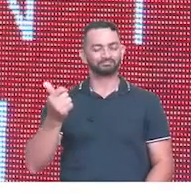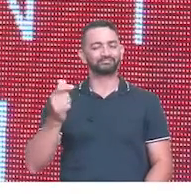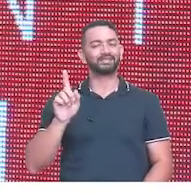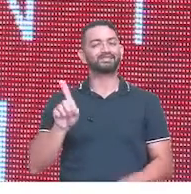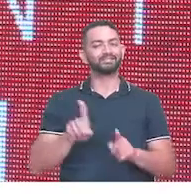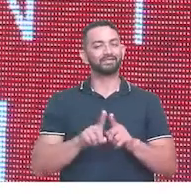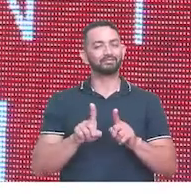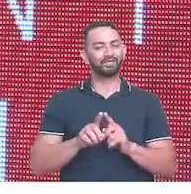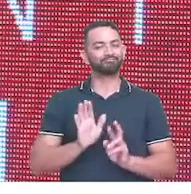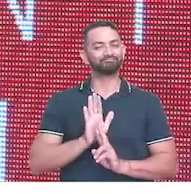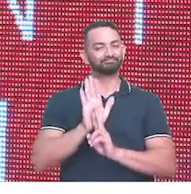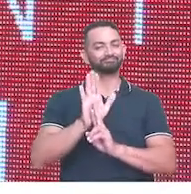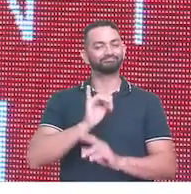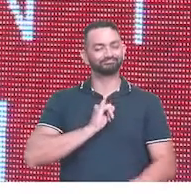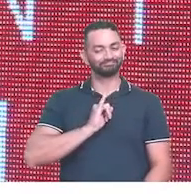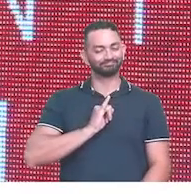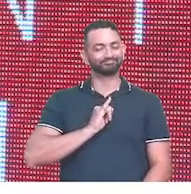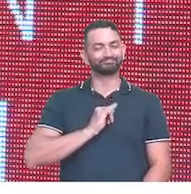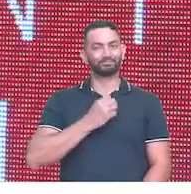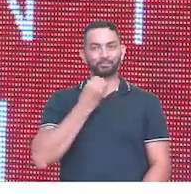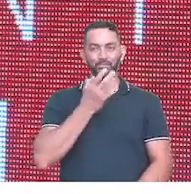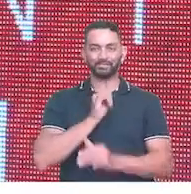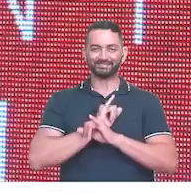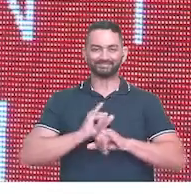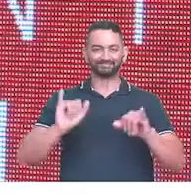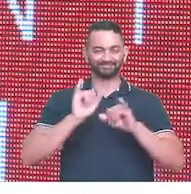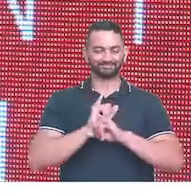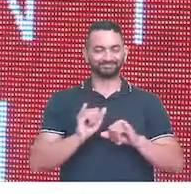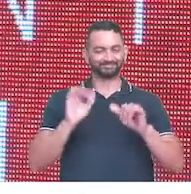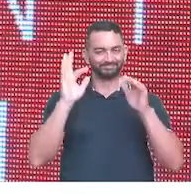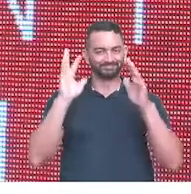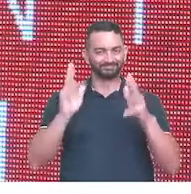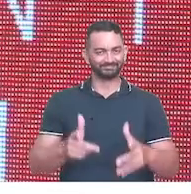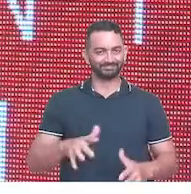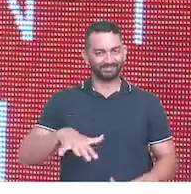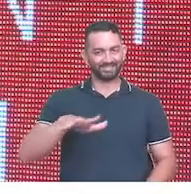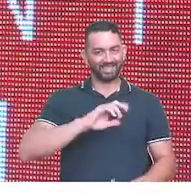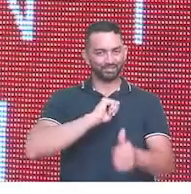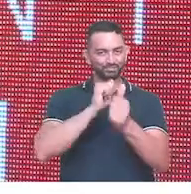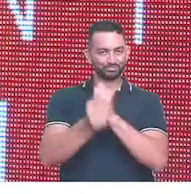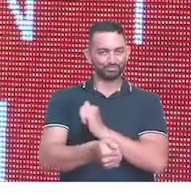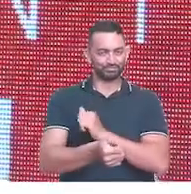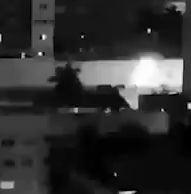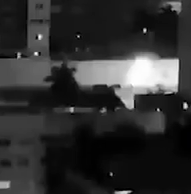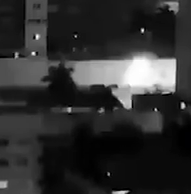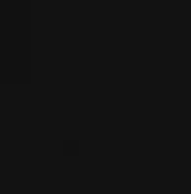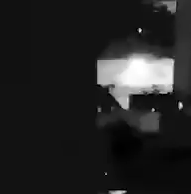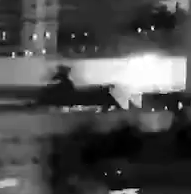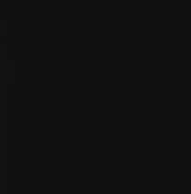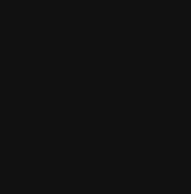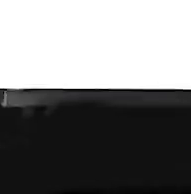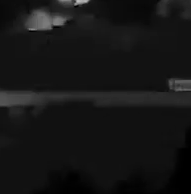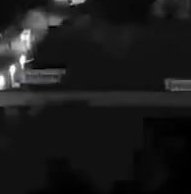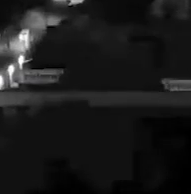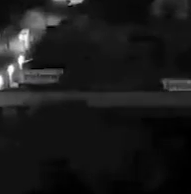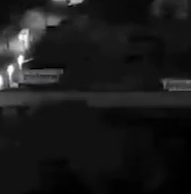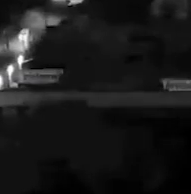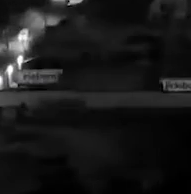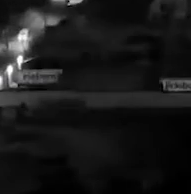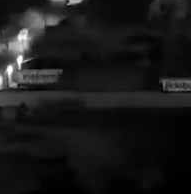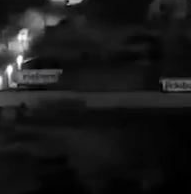melhor e levando o nome da nossa cidade também em boas notícias como em todas elas na área do esporte